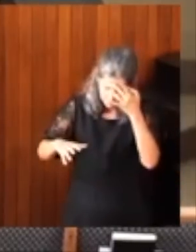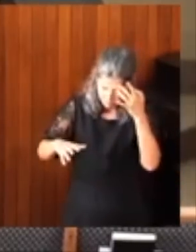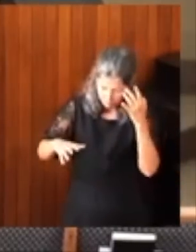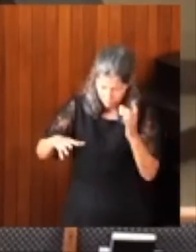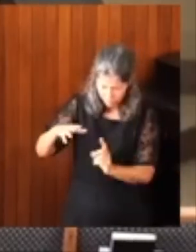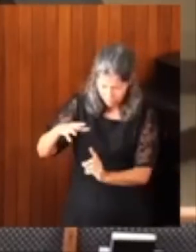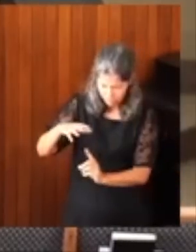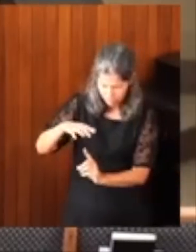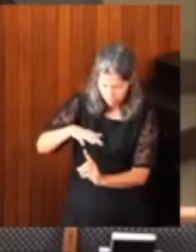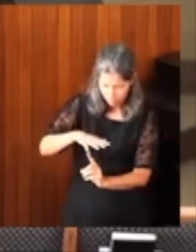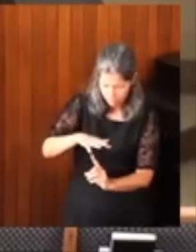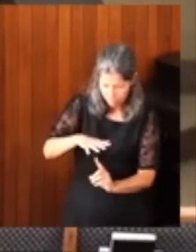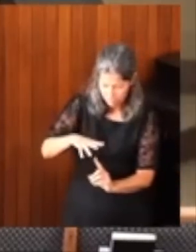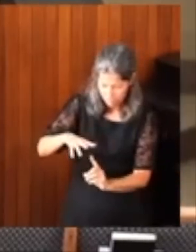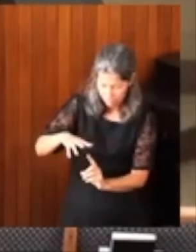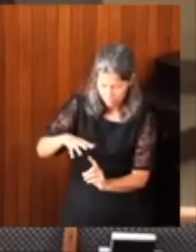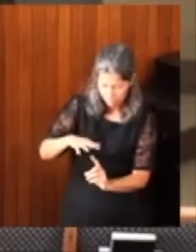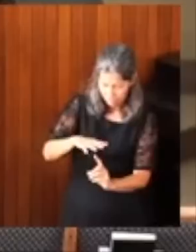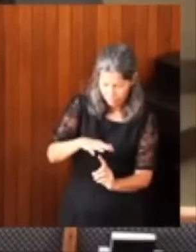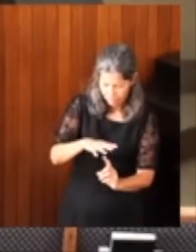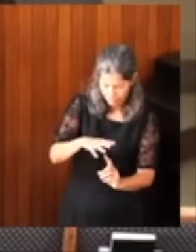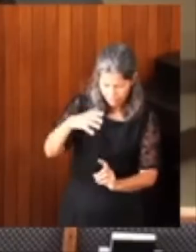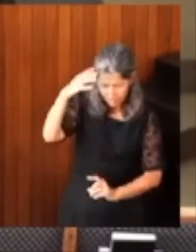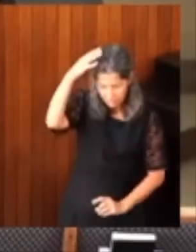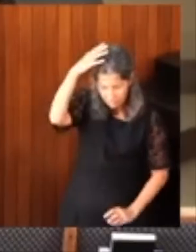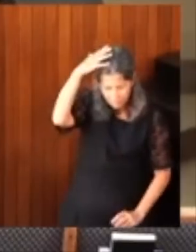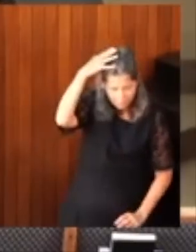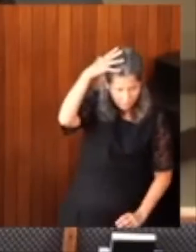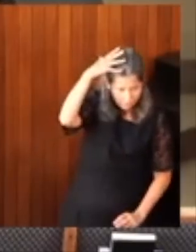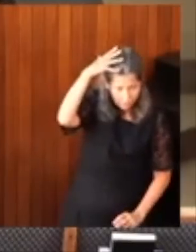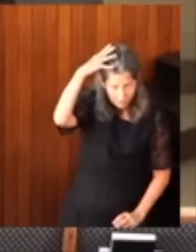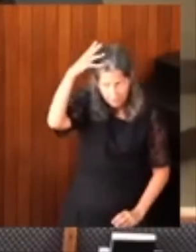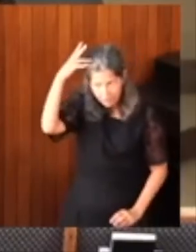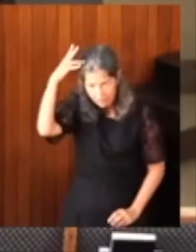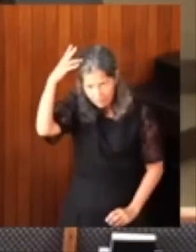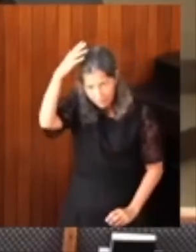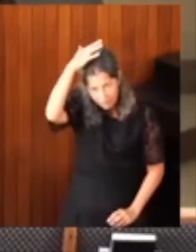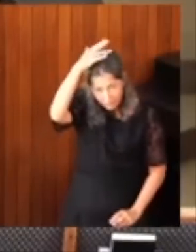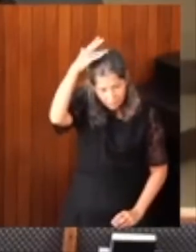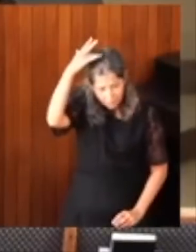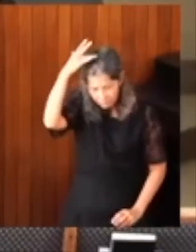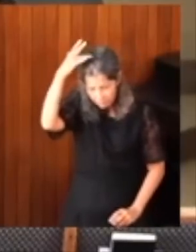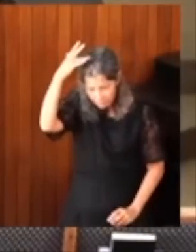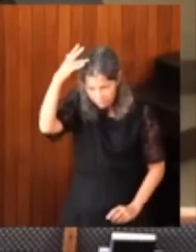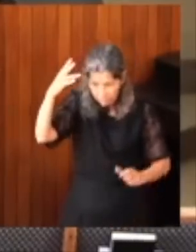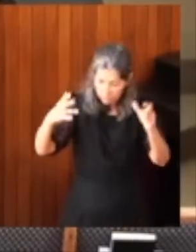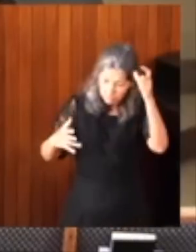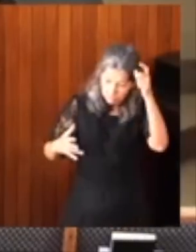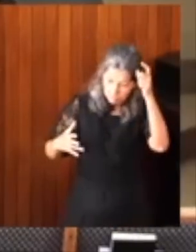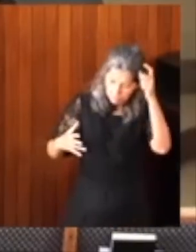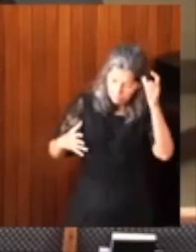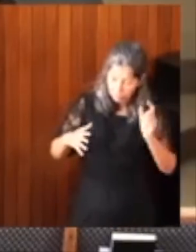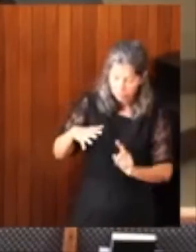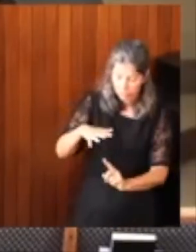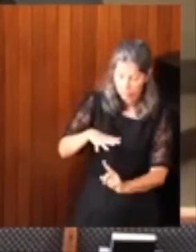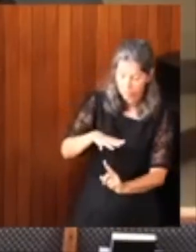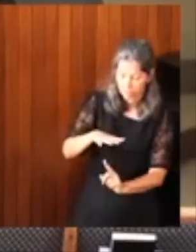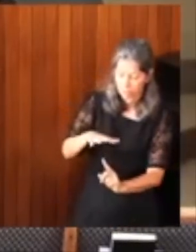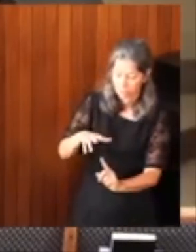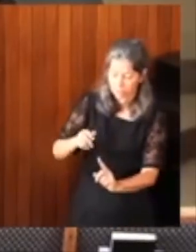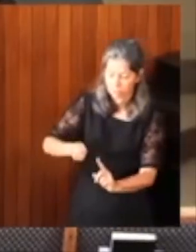aí fazendo das suas. Vai ter muito mais poder à medida que a ferida mortal vai sendo curada. Porque Apocalipse 13 fala que ela sofreu uma ferida